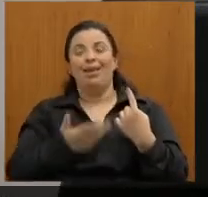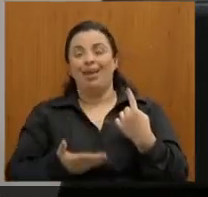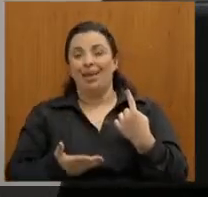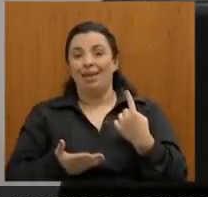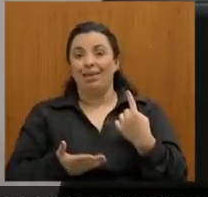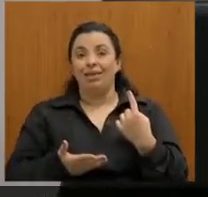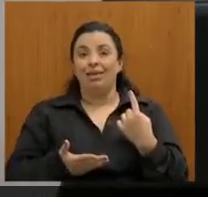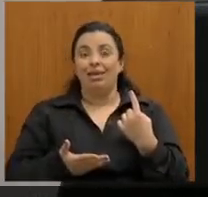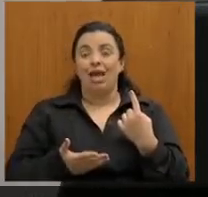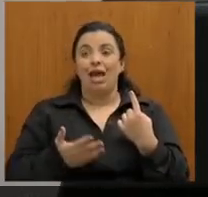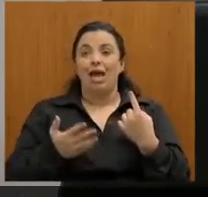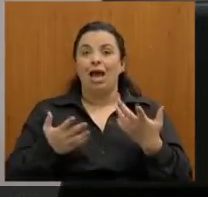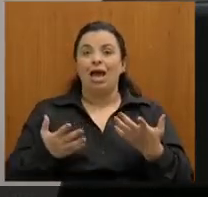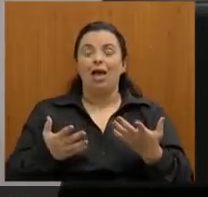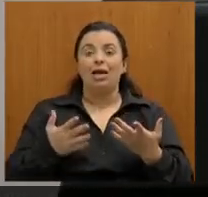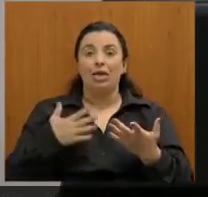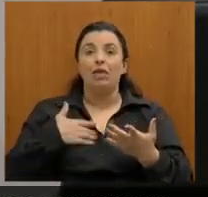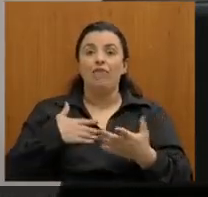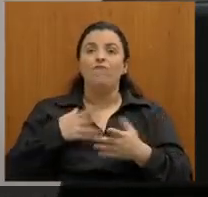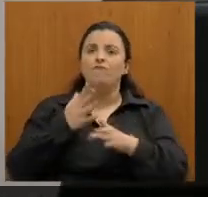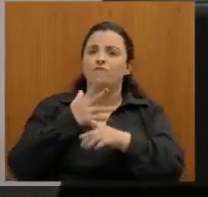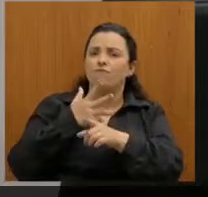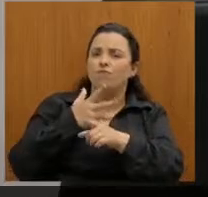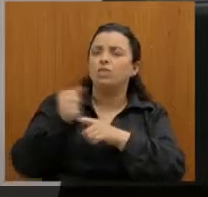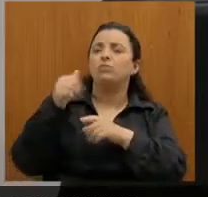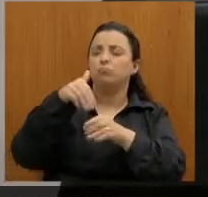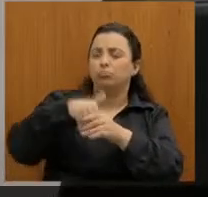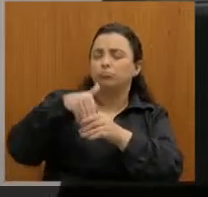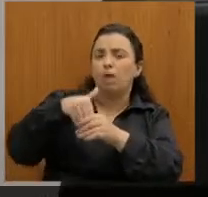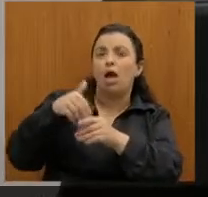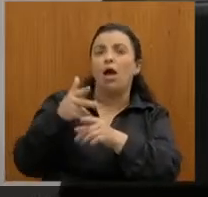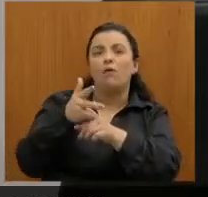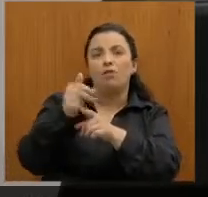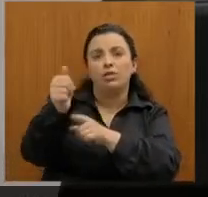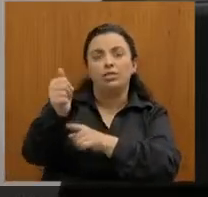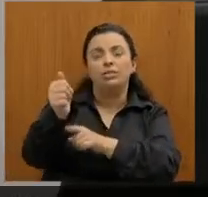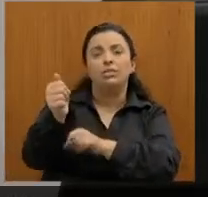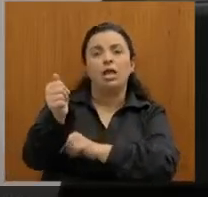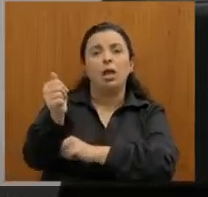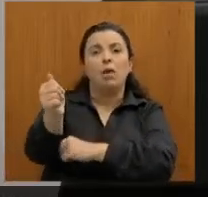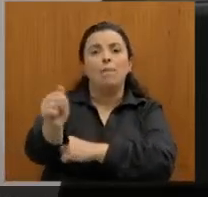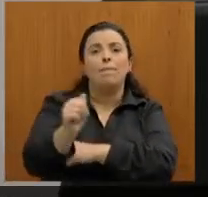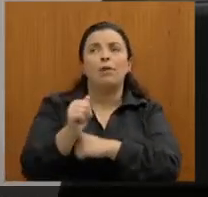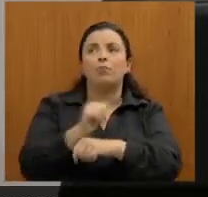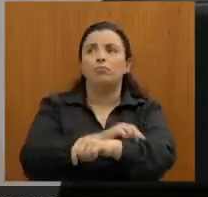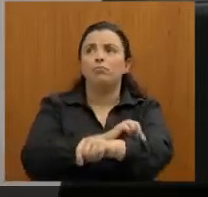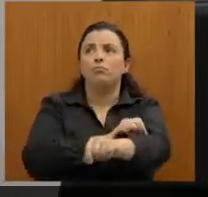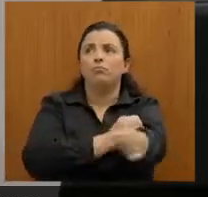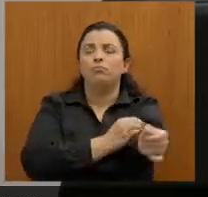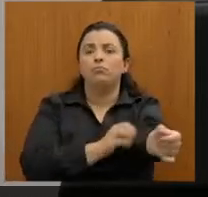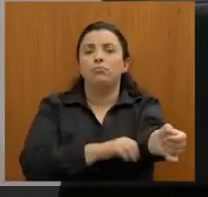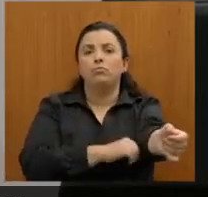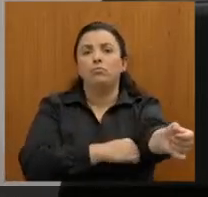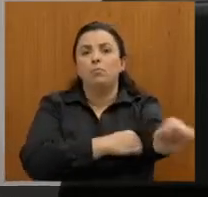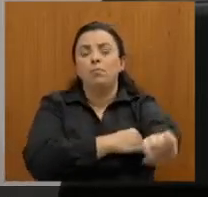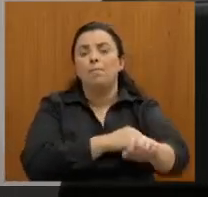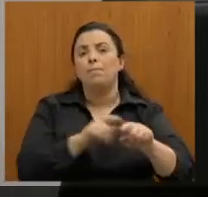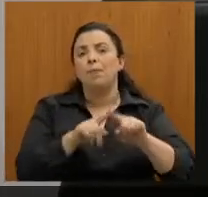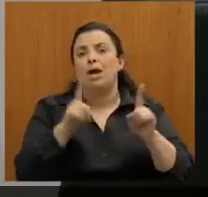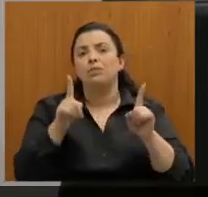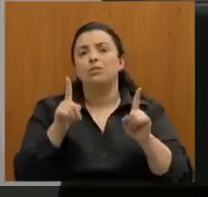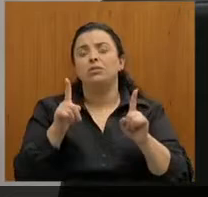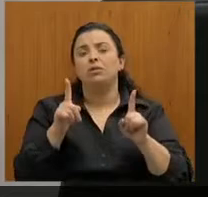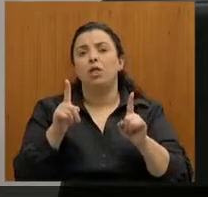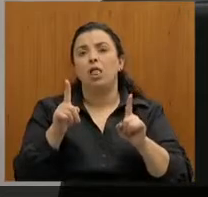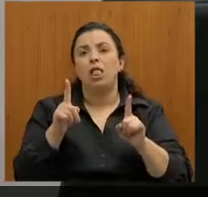chegar a ser Eleita para exercer um cargo eletivo representativo e não conseguisse